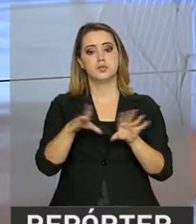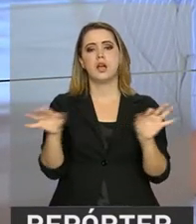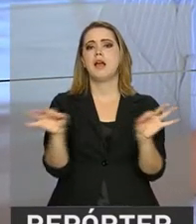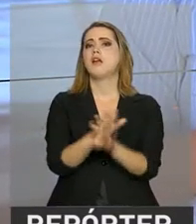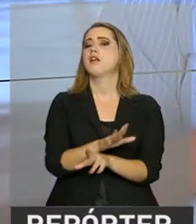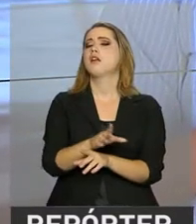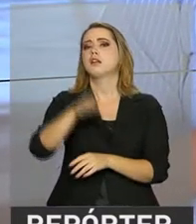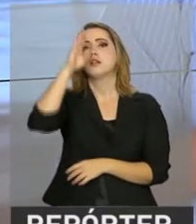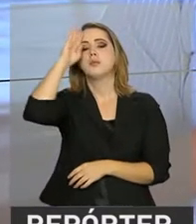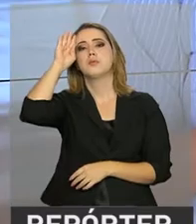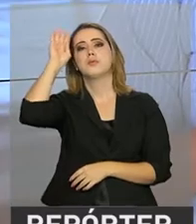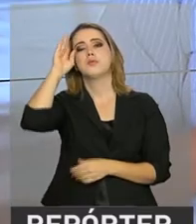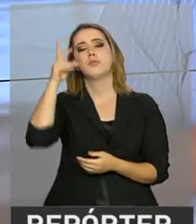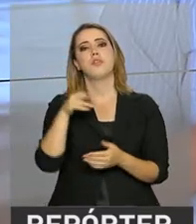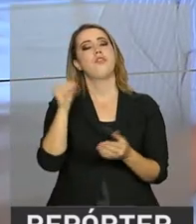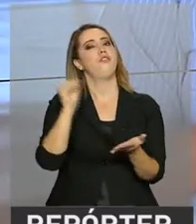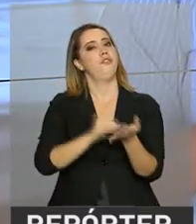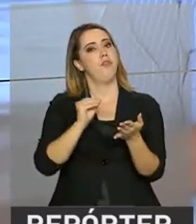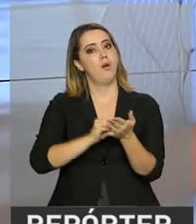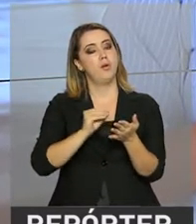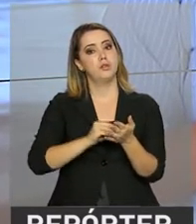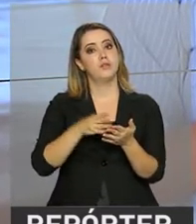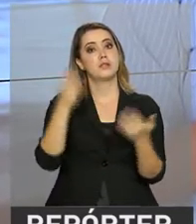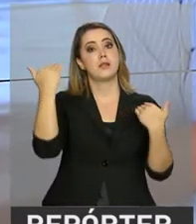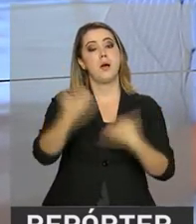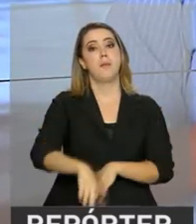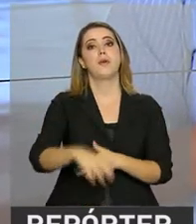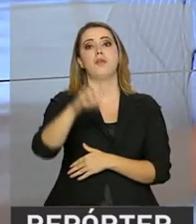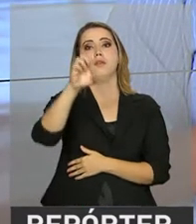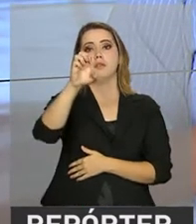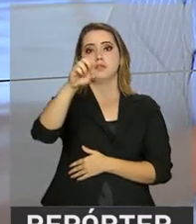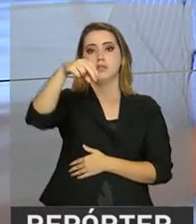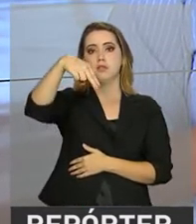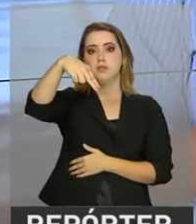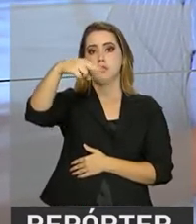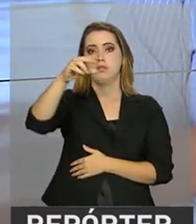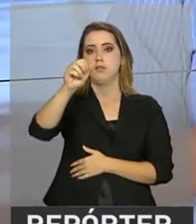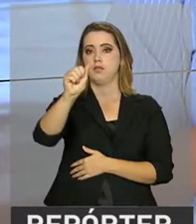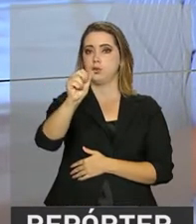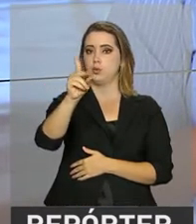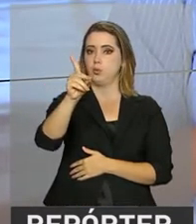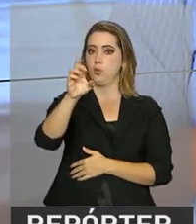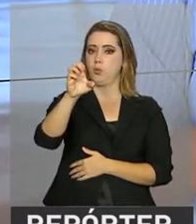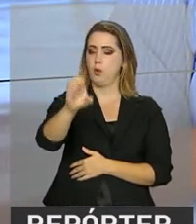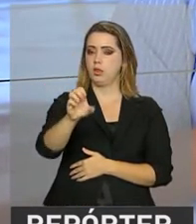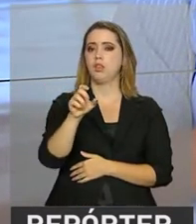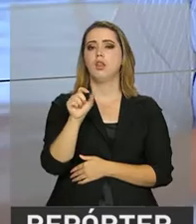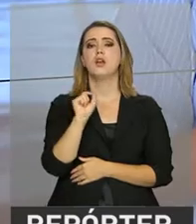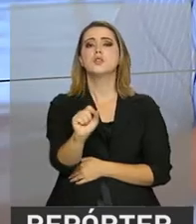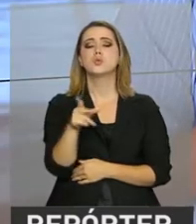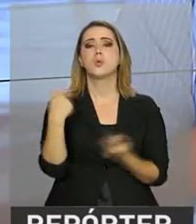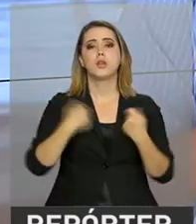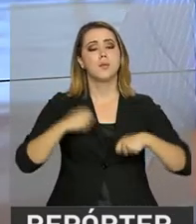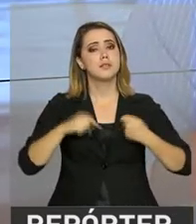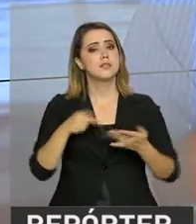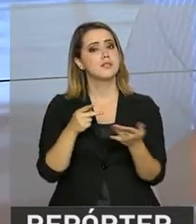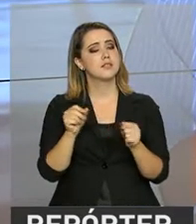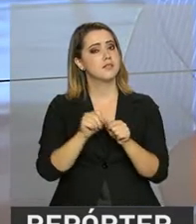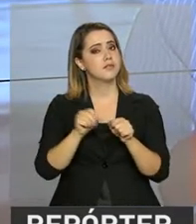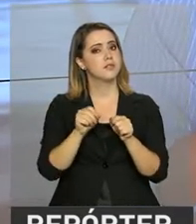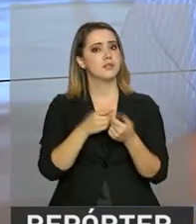sem ter feito o exame nacional de desempenho dos estudantes enade conta pra gente como que fica o que as pessoas têm que fazer para não